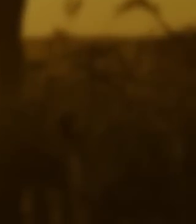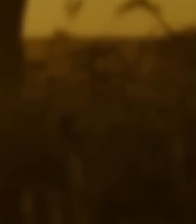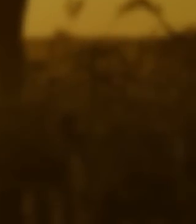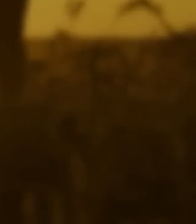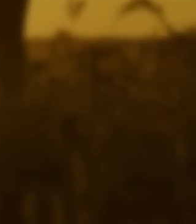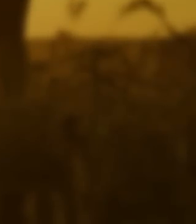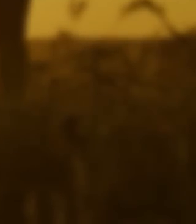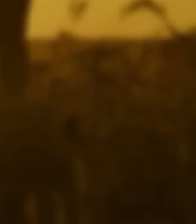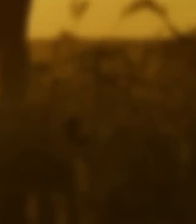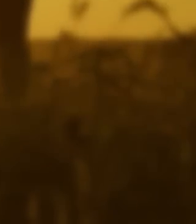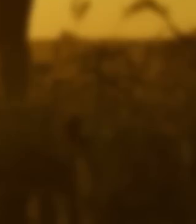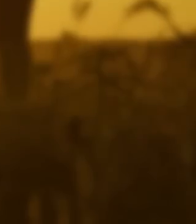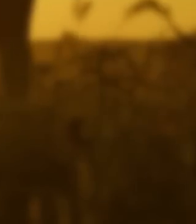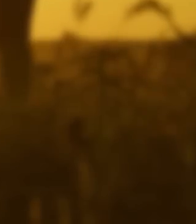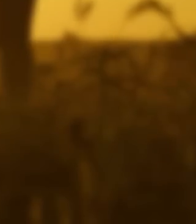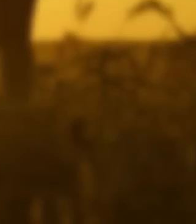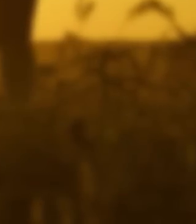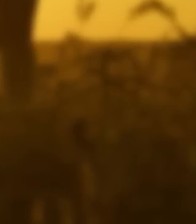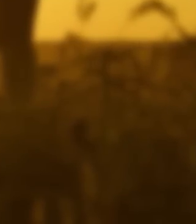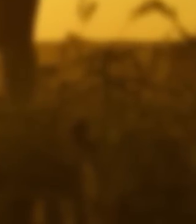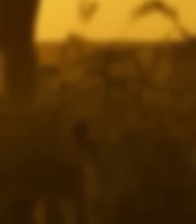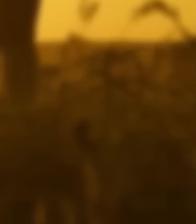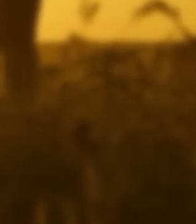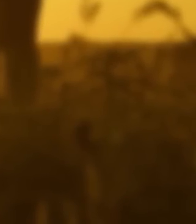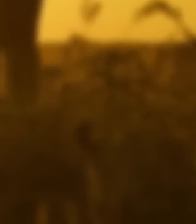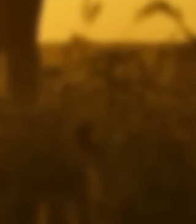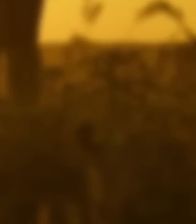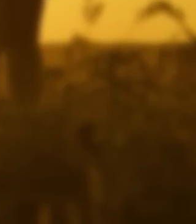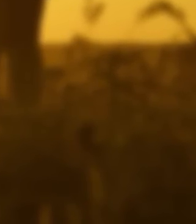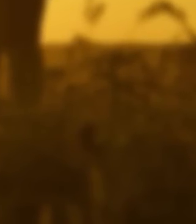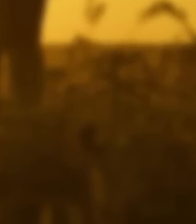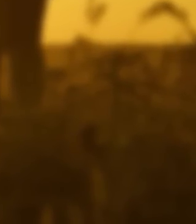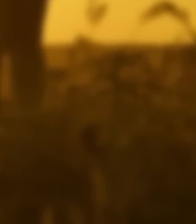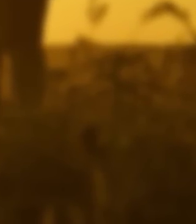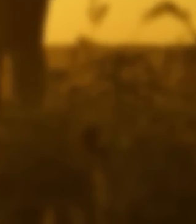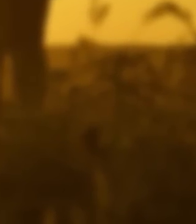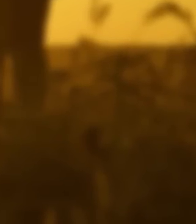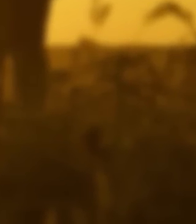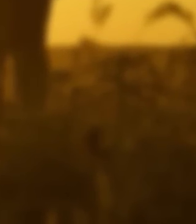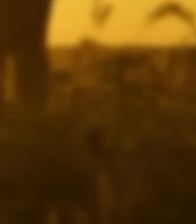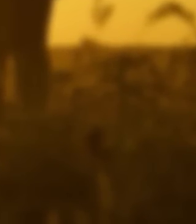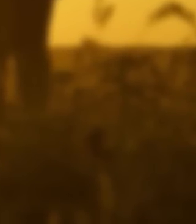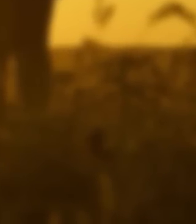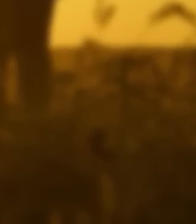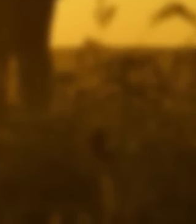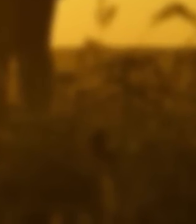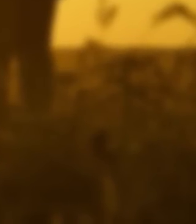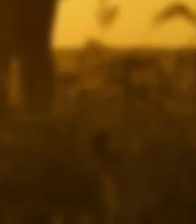Família, um projeto de Deus.